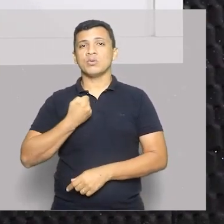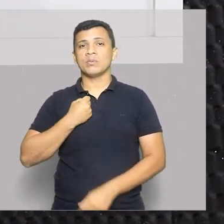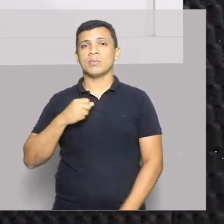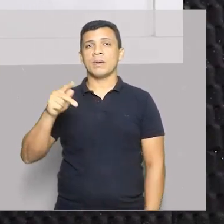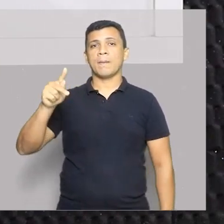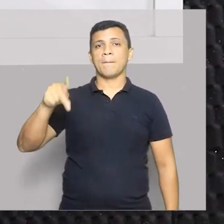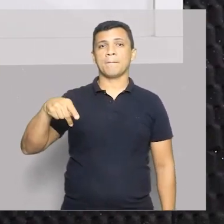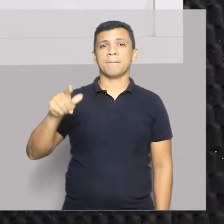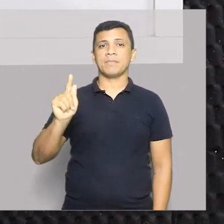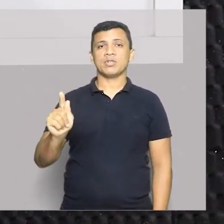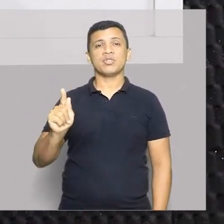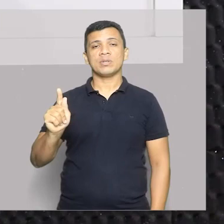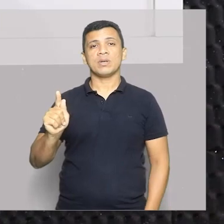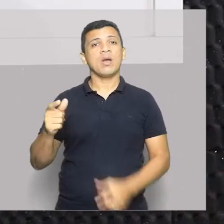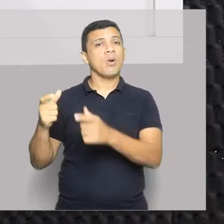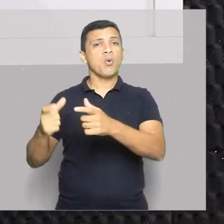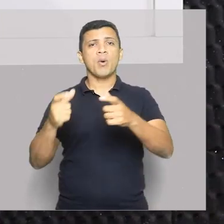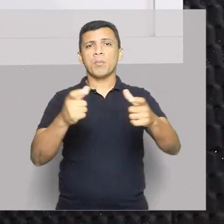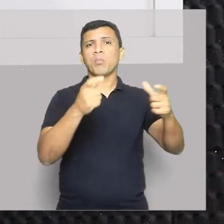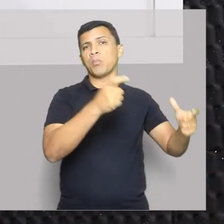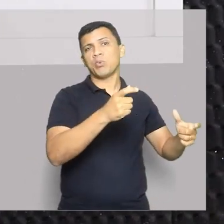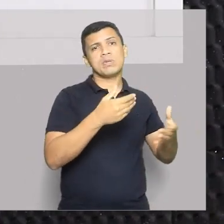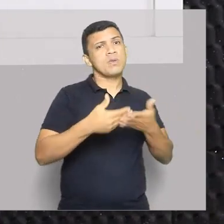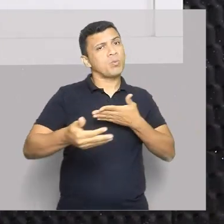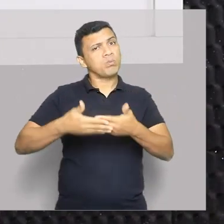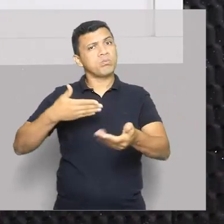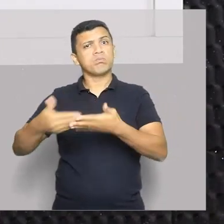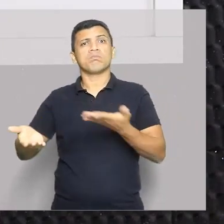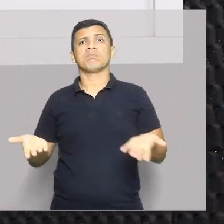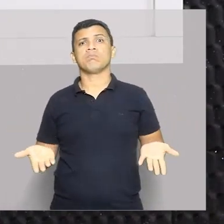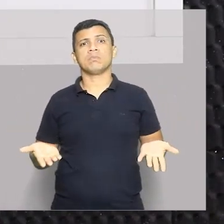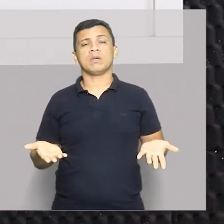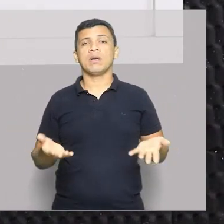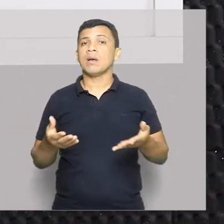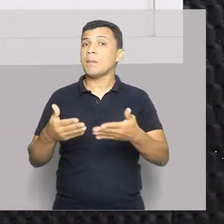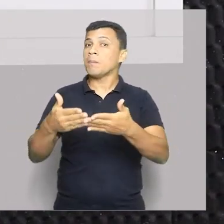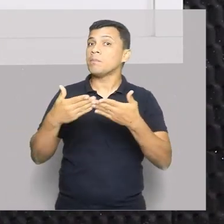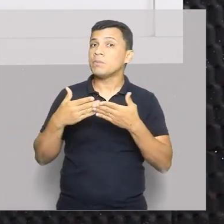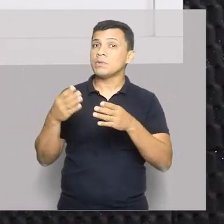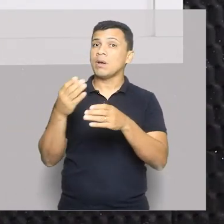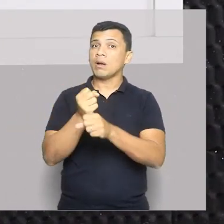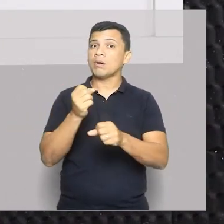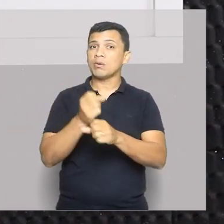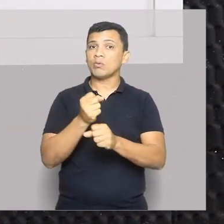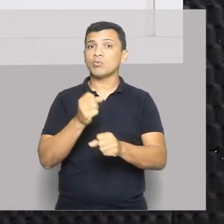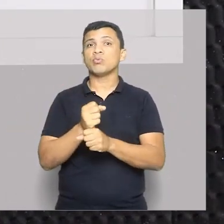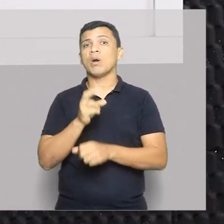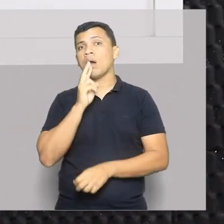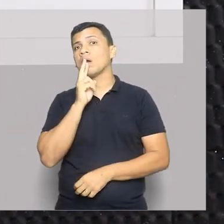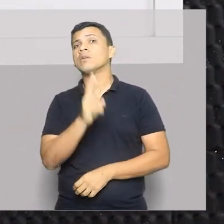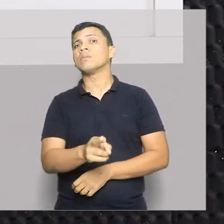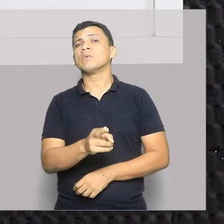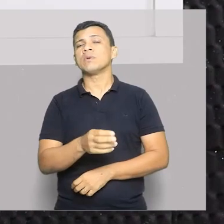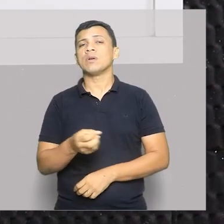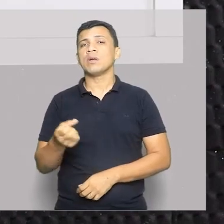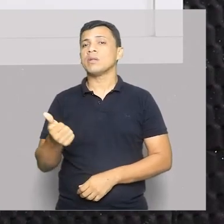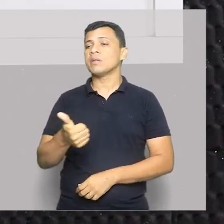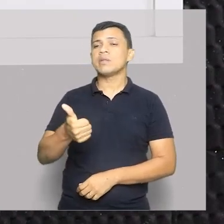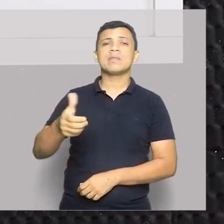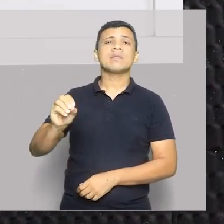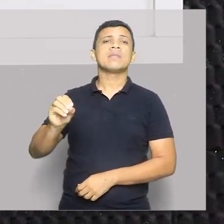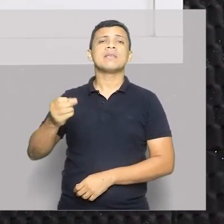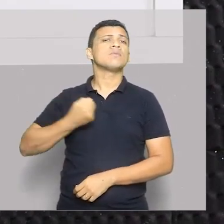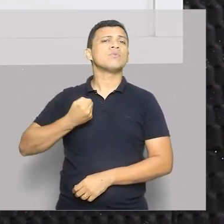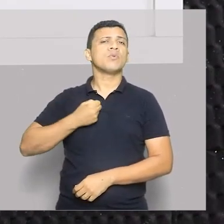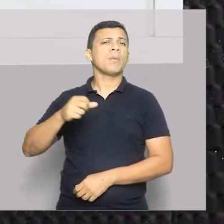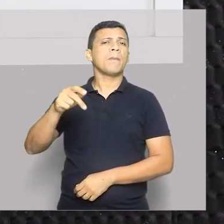que está numa posição qualquer, tá? Porque se eu pedir para que vocês calculem ou me digam qual o décimo termo dessa PG